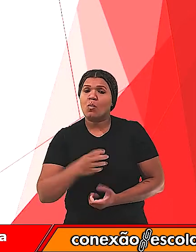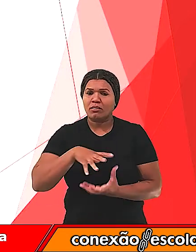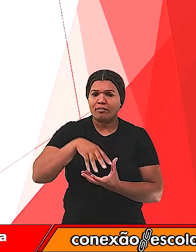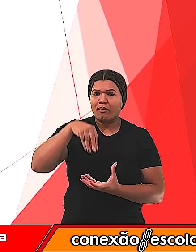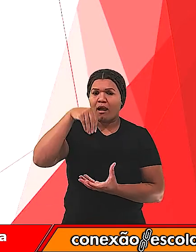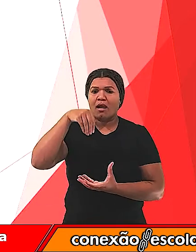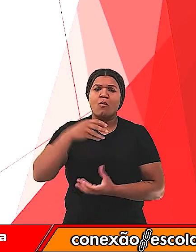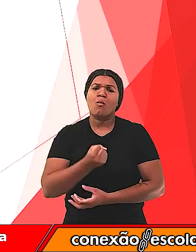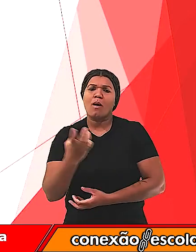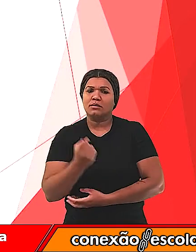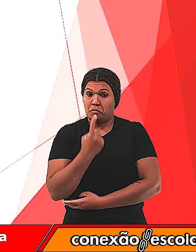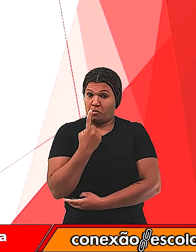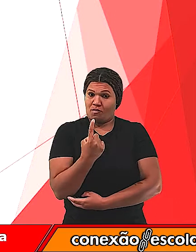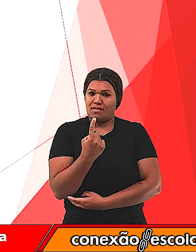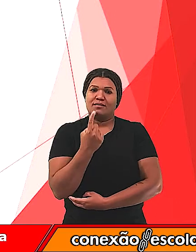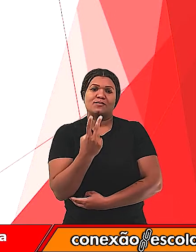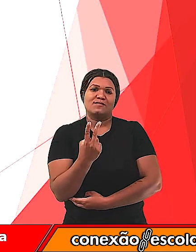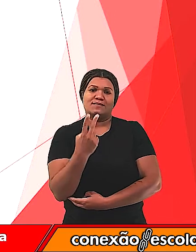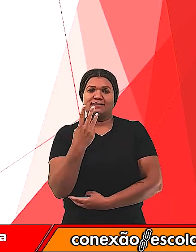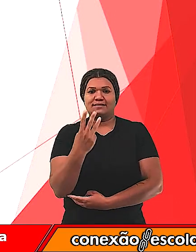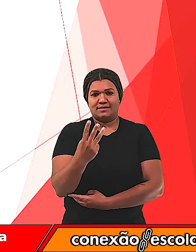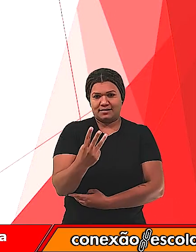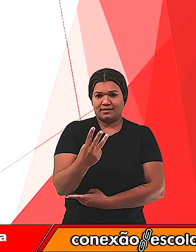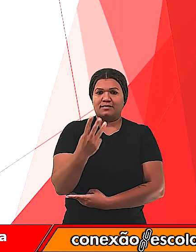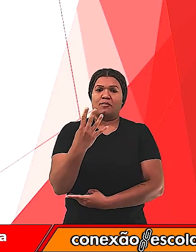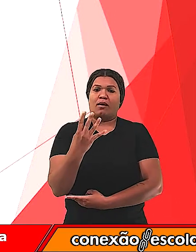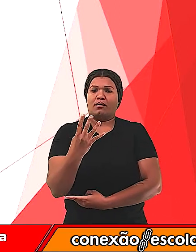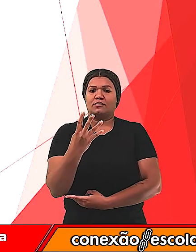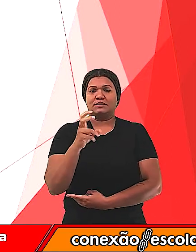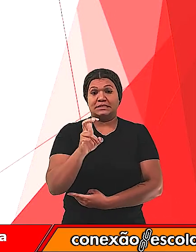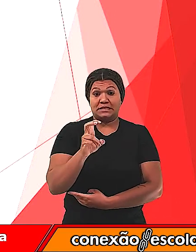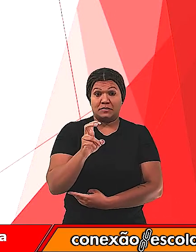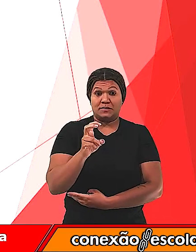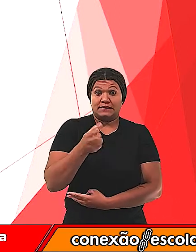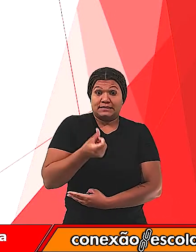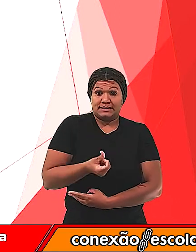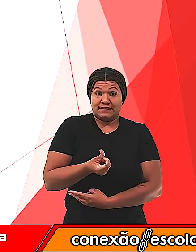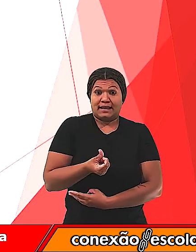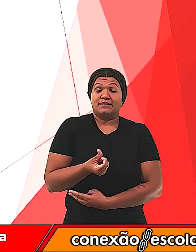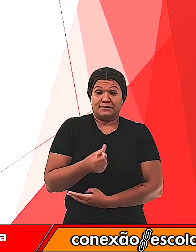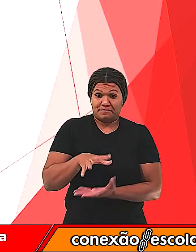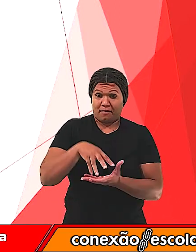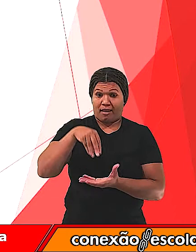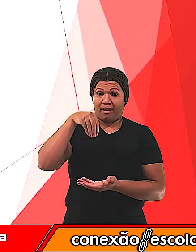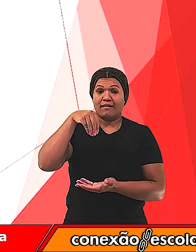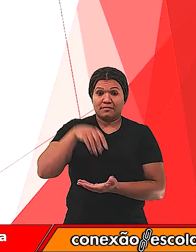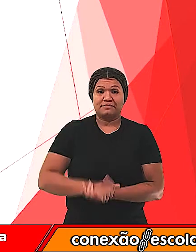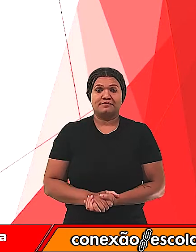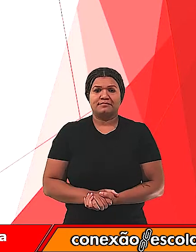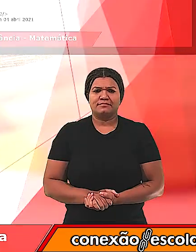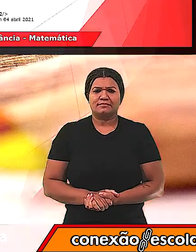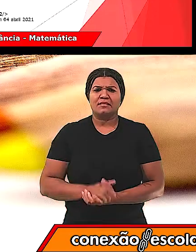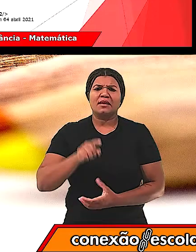peras? 1, 2, 3, 4, 5, 6 peras. E o